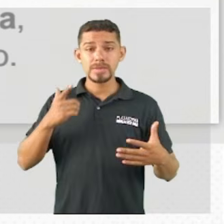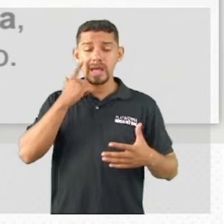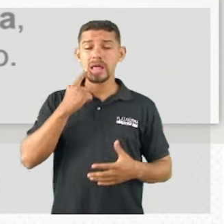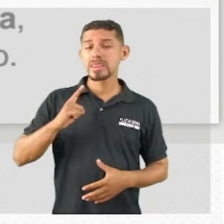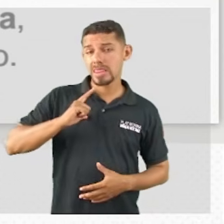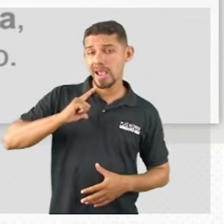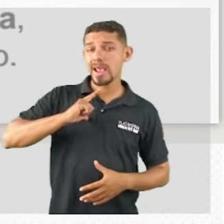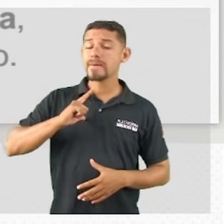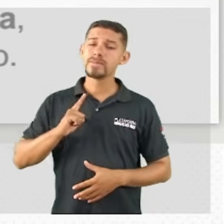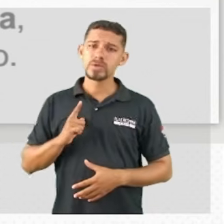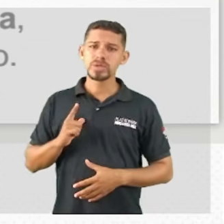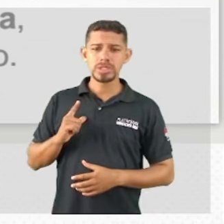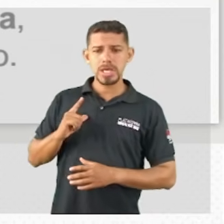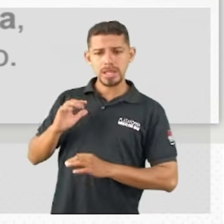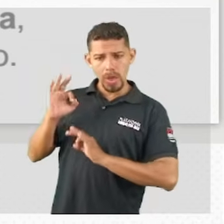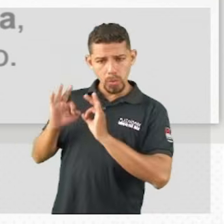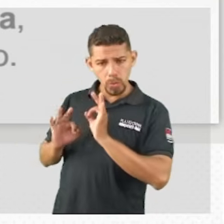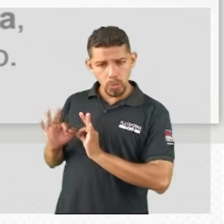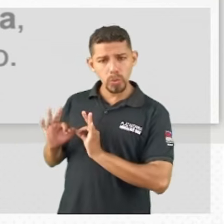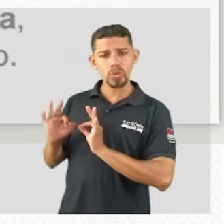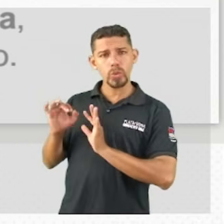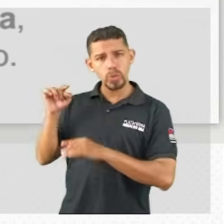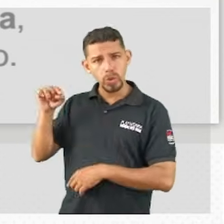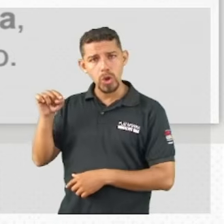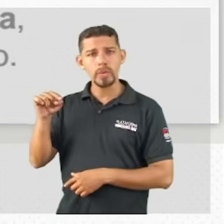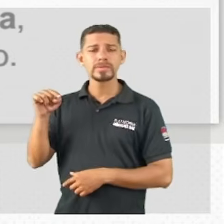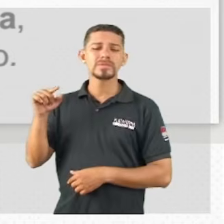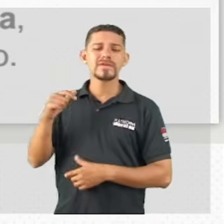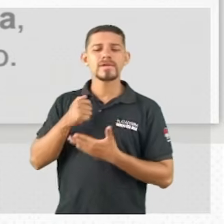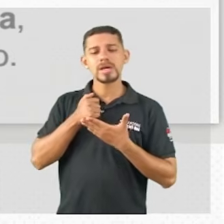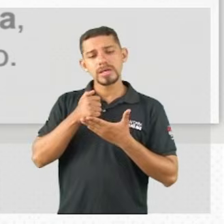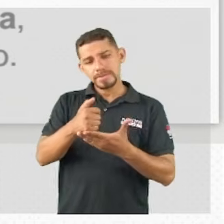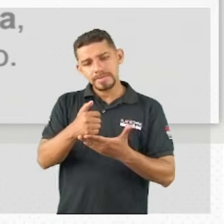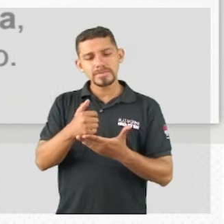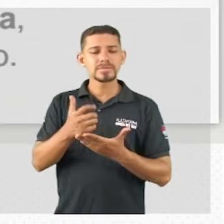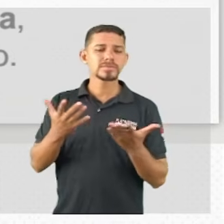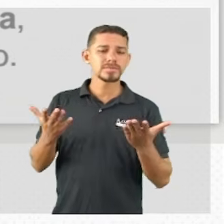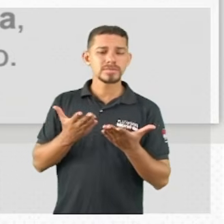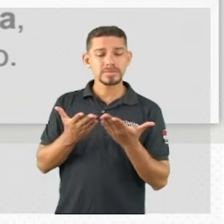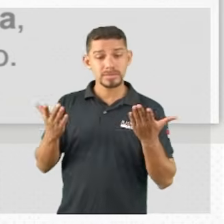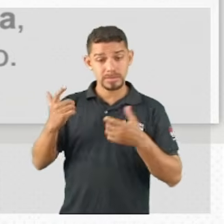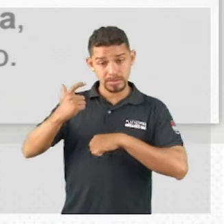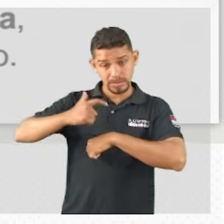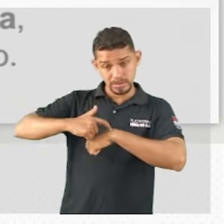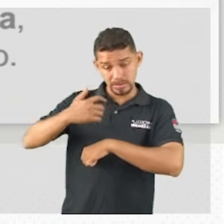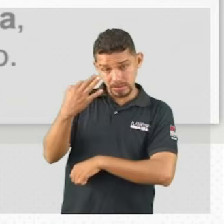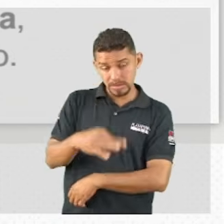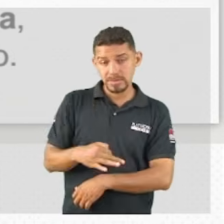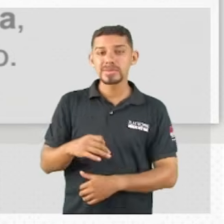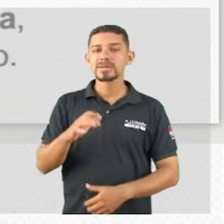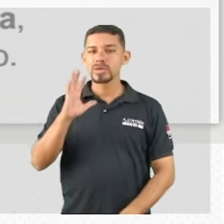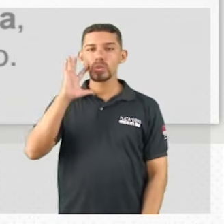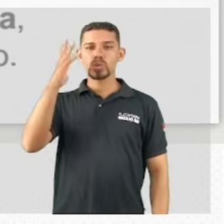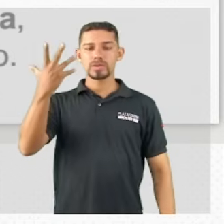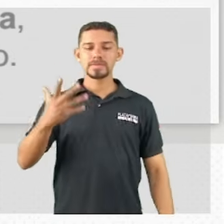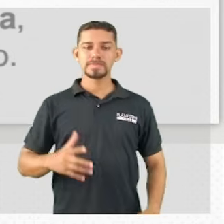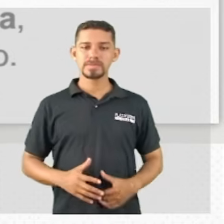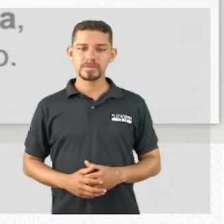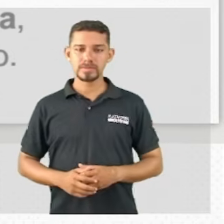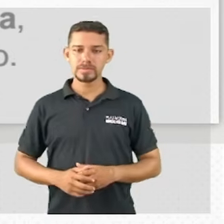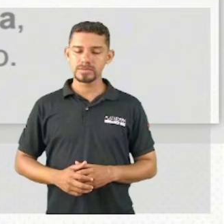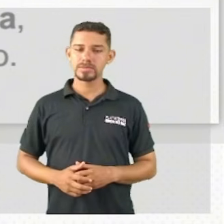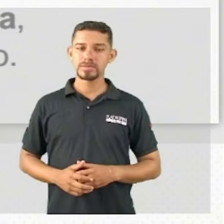um conjunto de normas que vão ajudar no momento em que esse debate está acontecendo. A gente tem